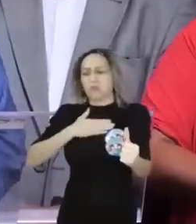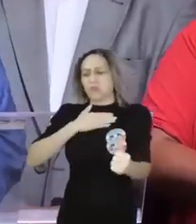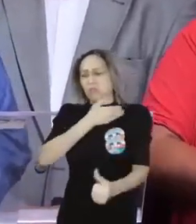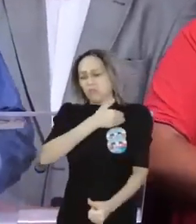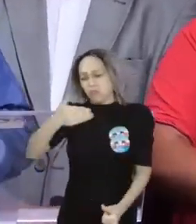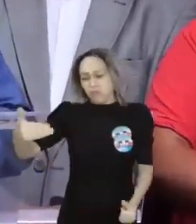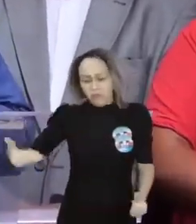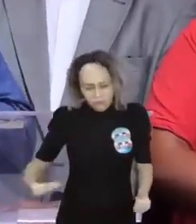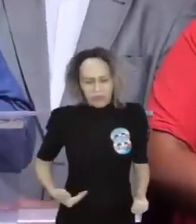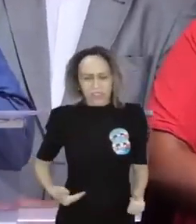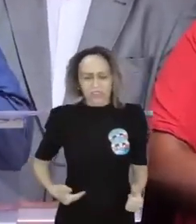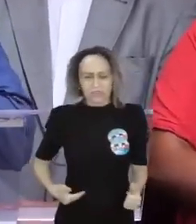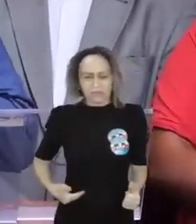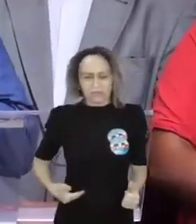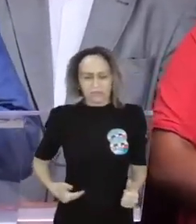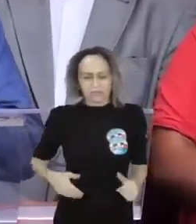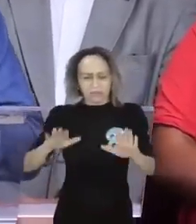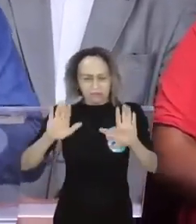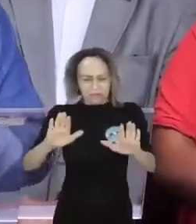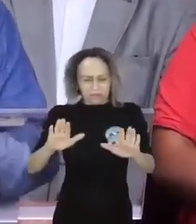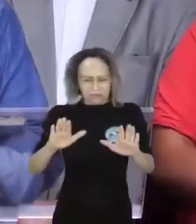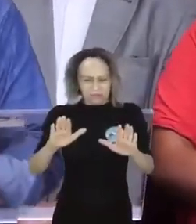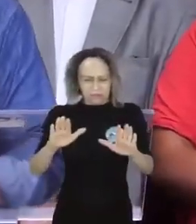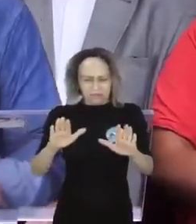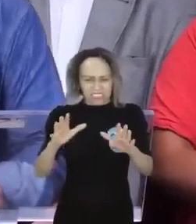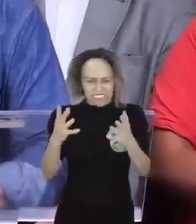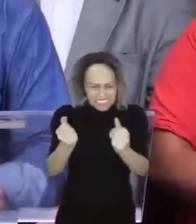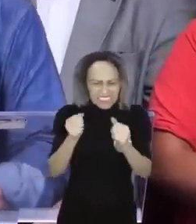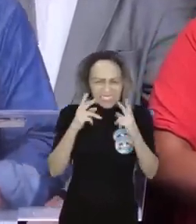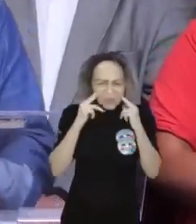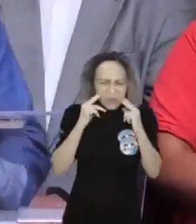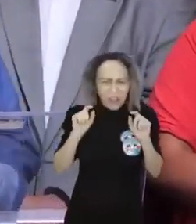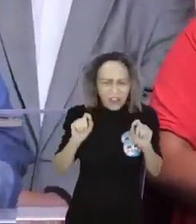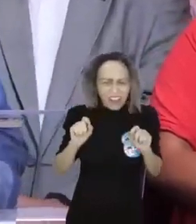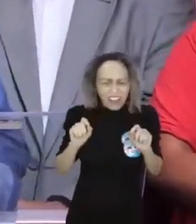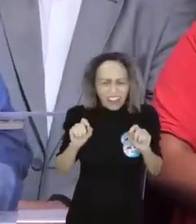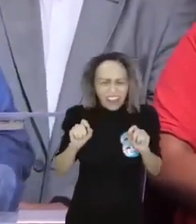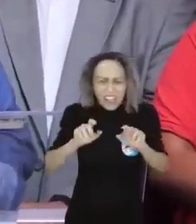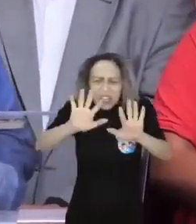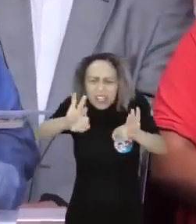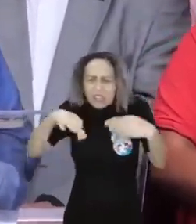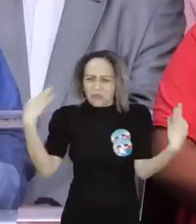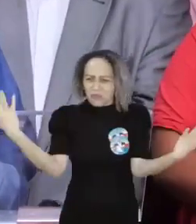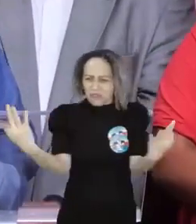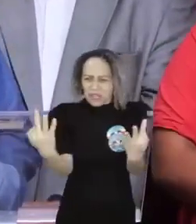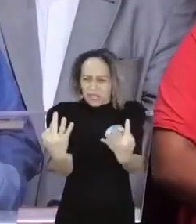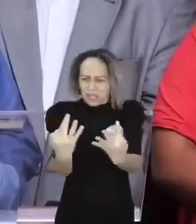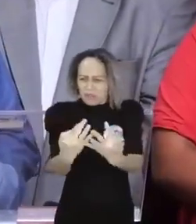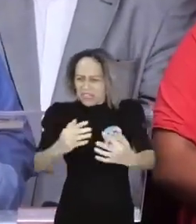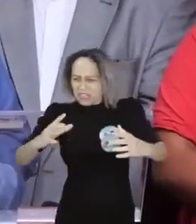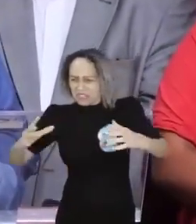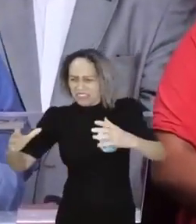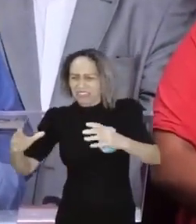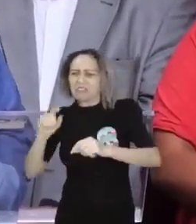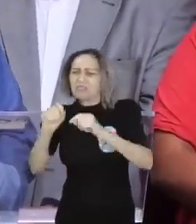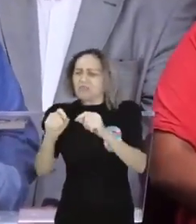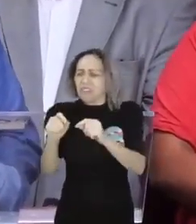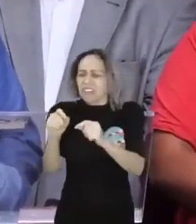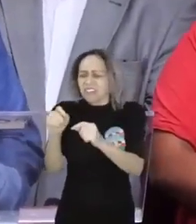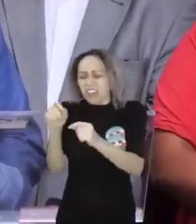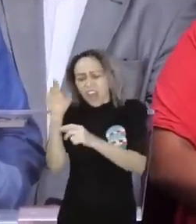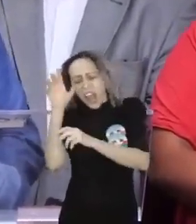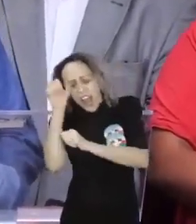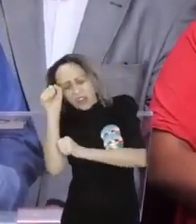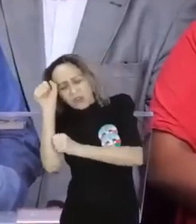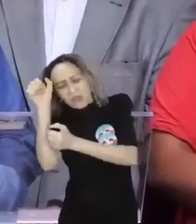Não podemos aceitar como normal que famílias inteiras sejam obrigadas a dormir nas ruas, expostas